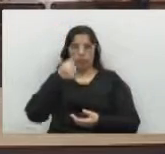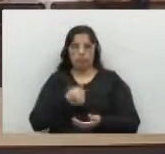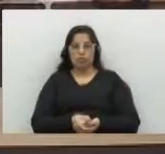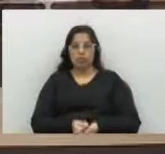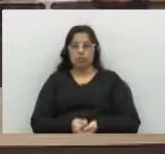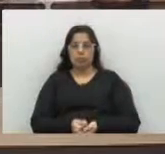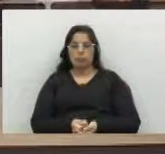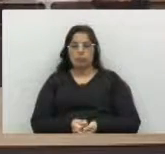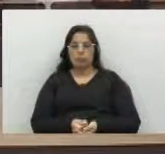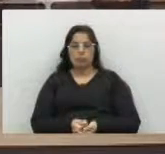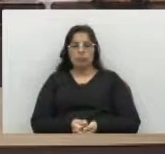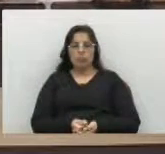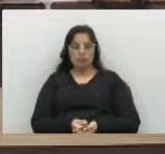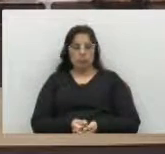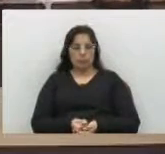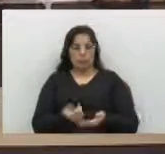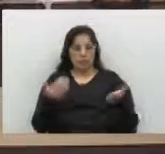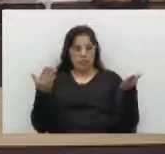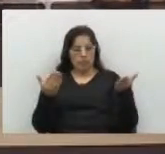Requerimento